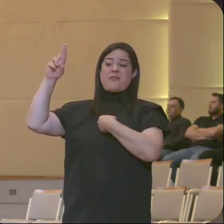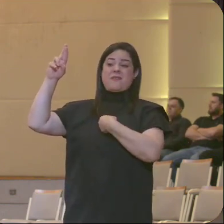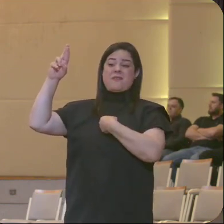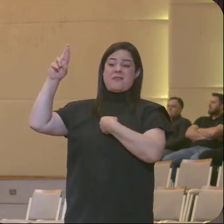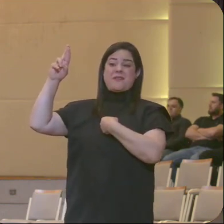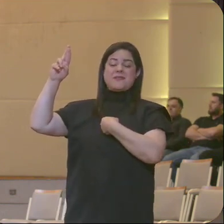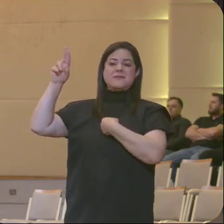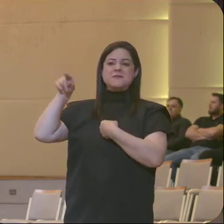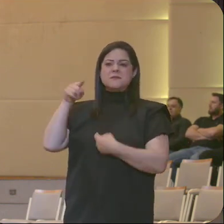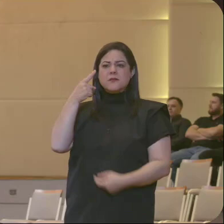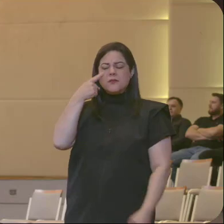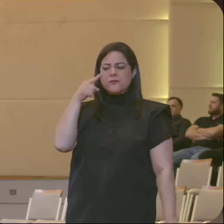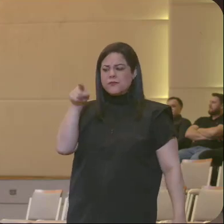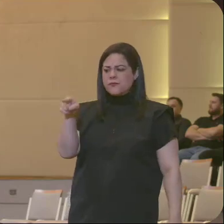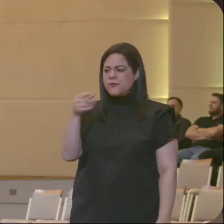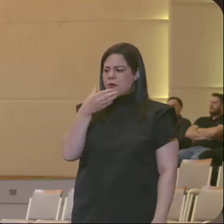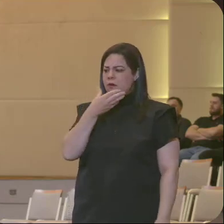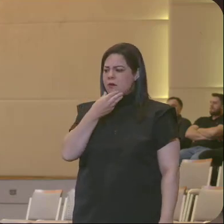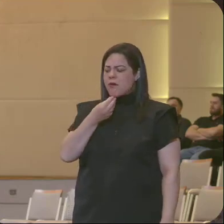Eu vi um homem ali